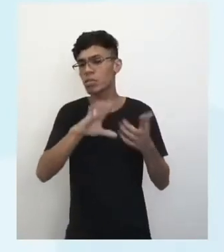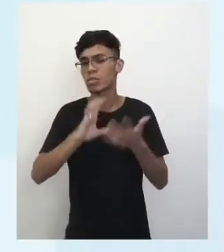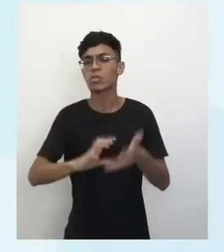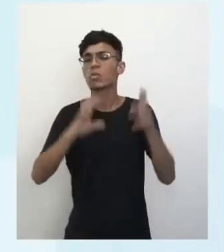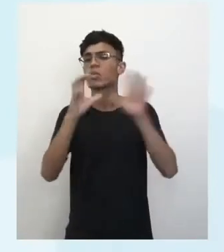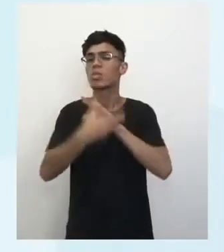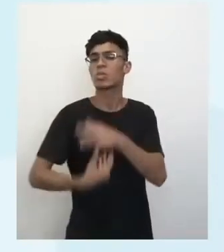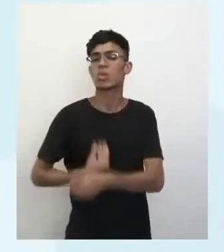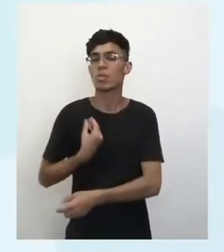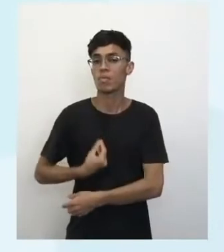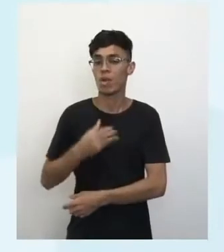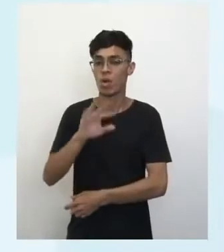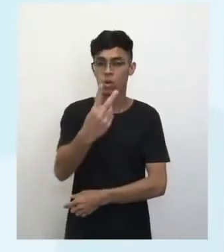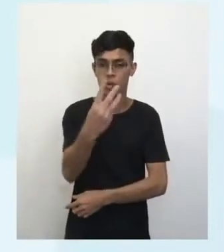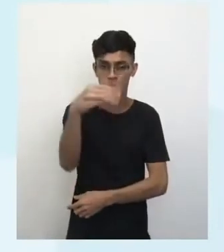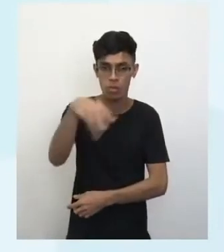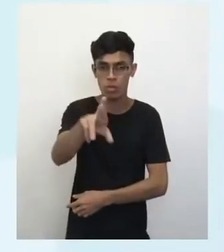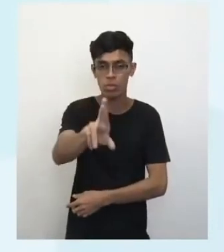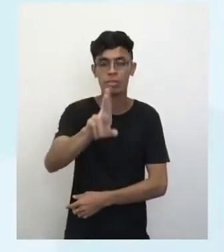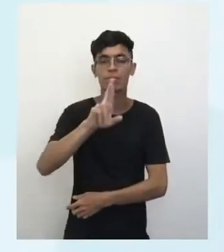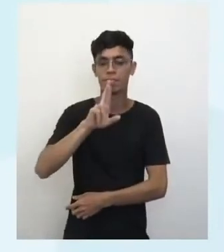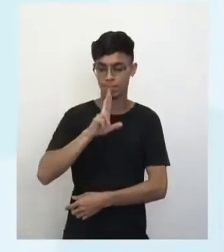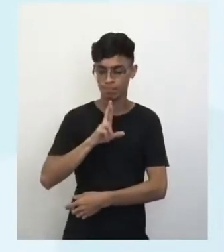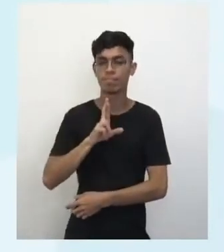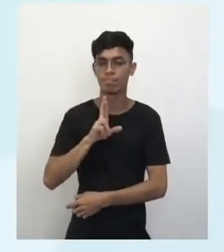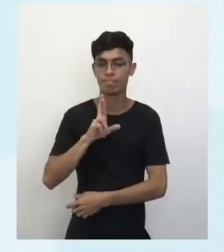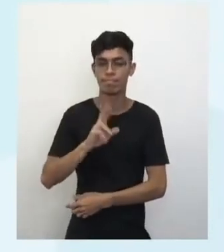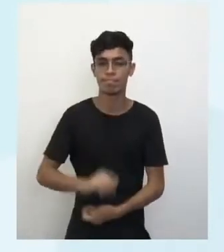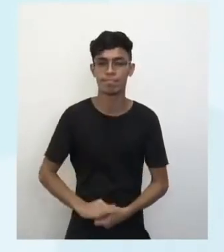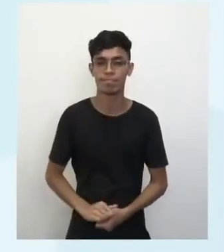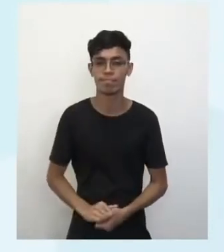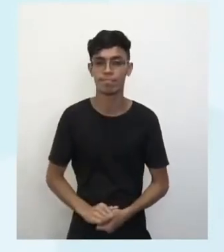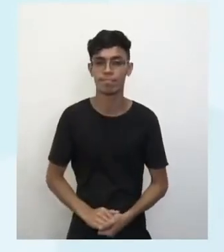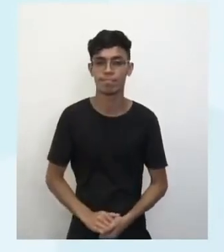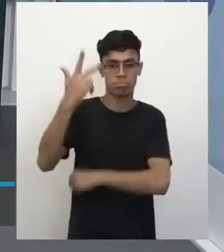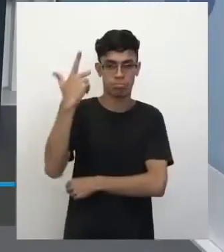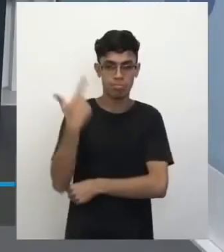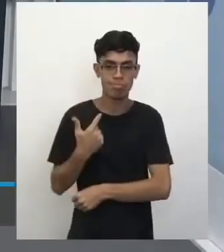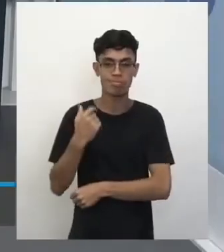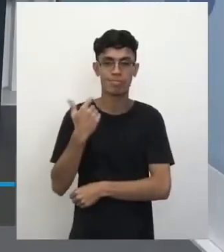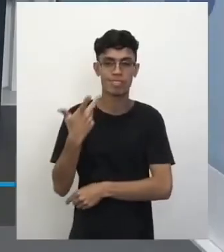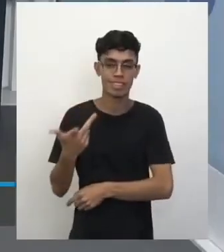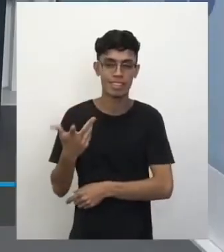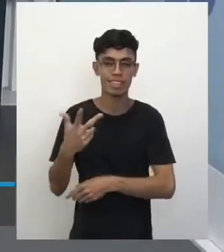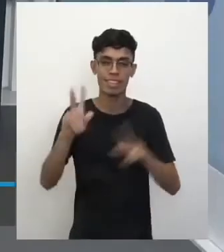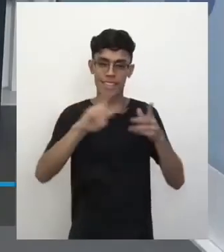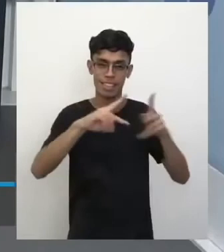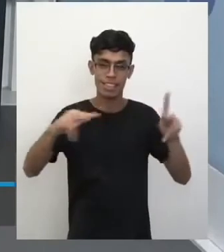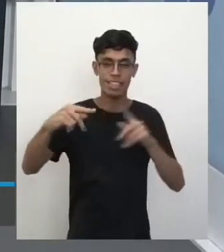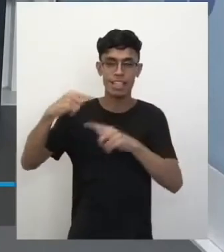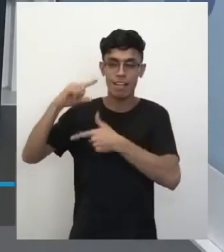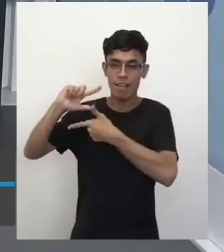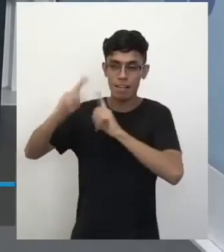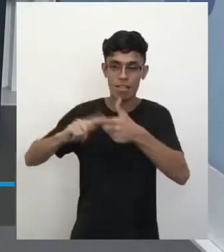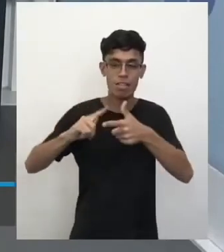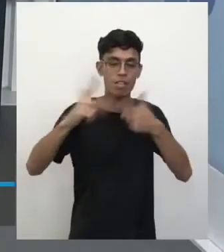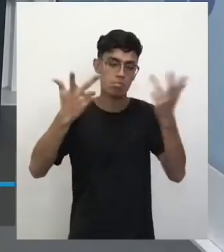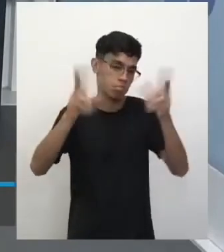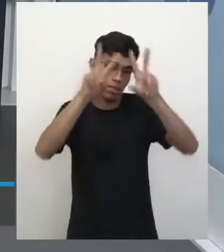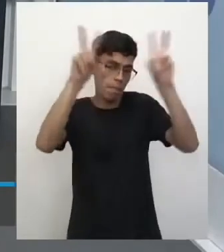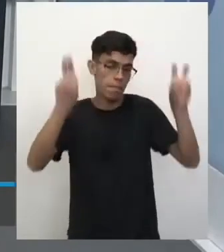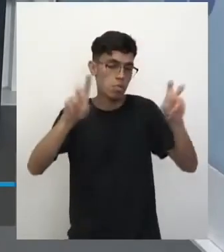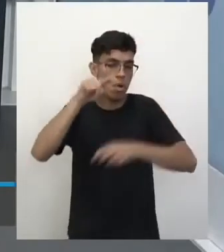seres vivos? Eu vou dar aí 2 minutinhos para vocês responderem. A genética vai ser tema de uma próxima